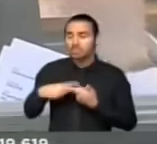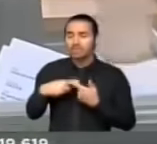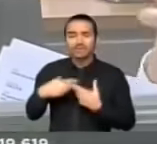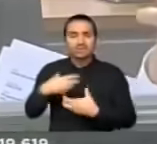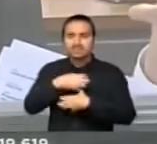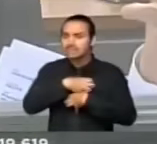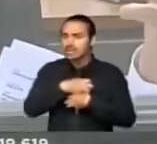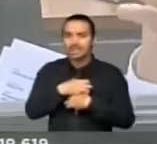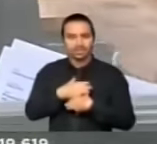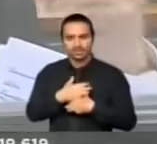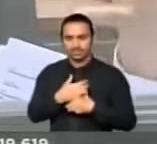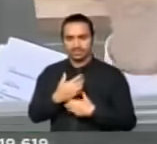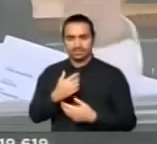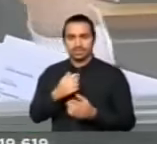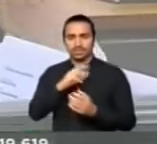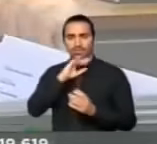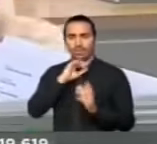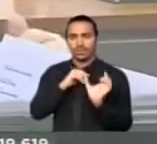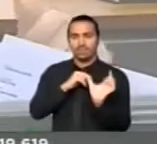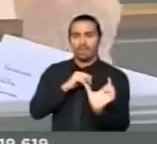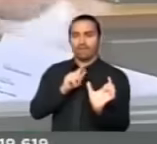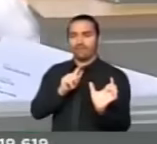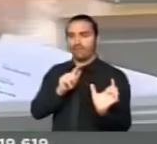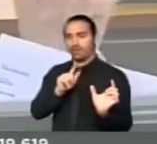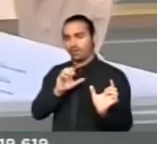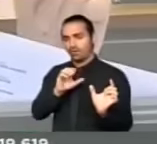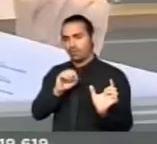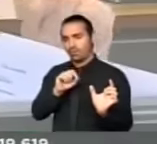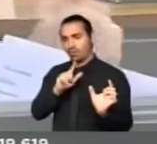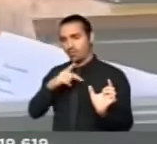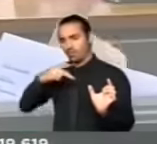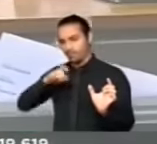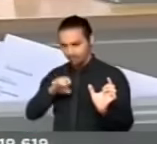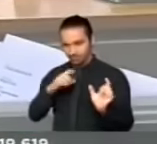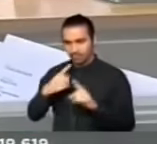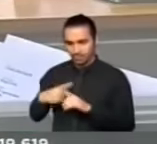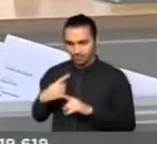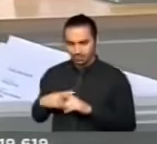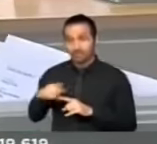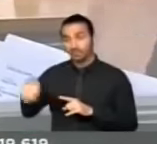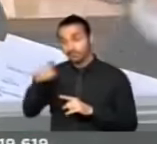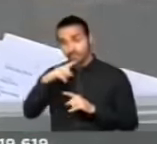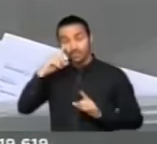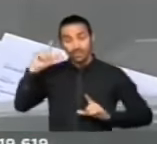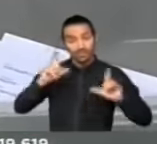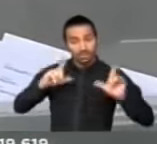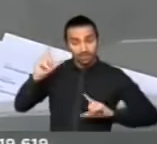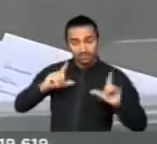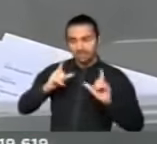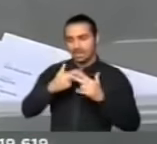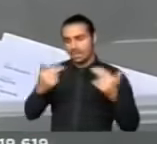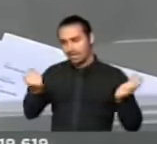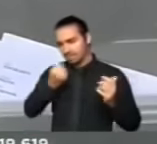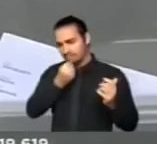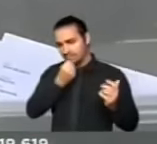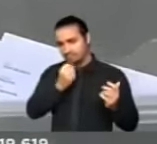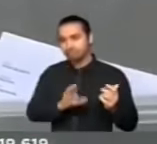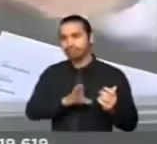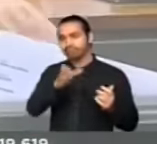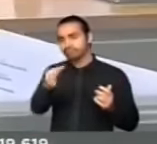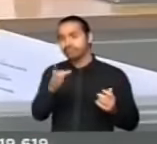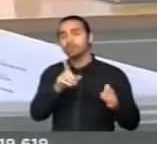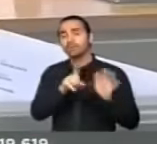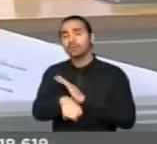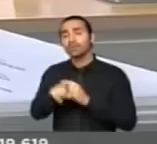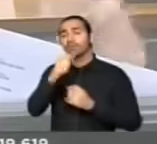incomodados com o golpe? Pela seguinte razão, preste atenção, os meios de comunicação foram atrás dos ministros